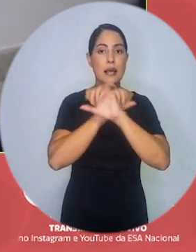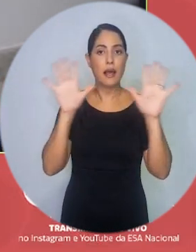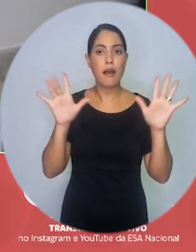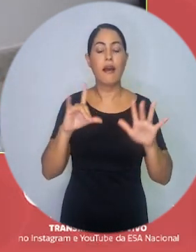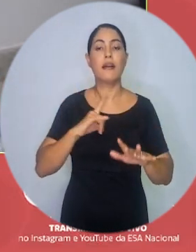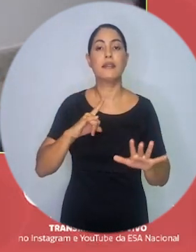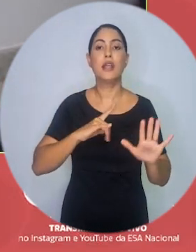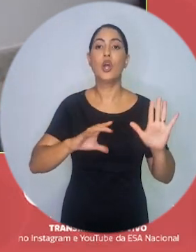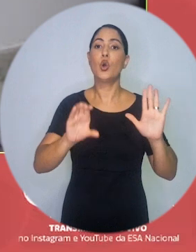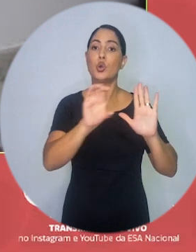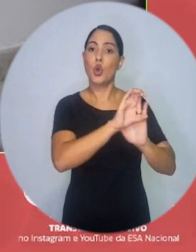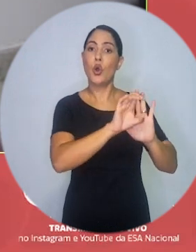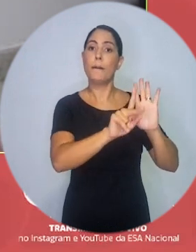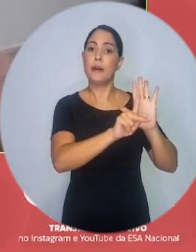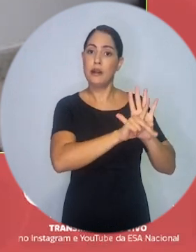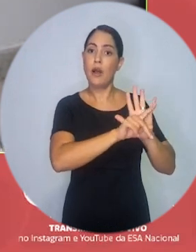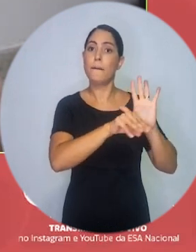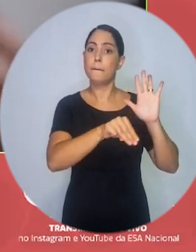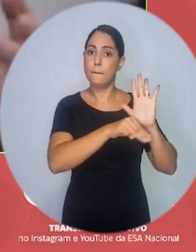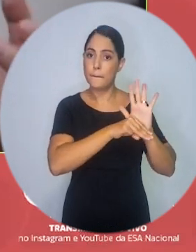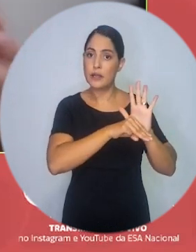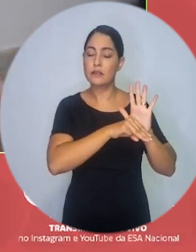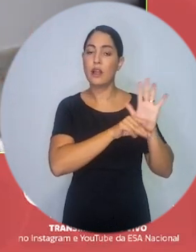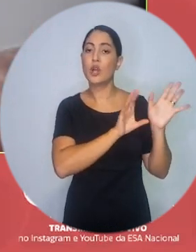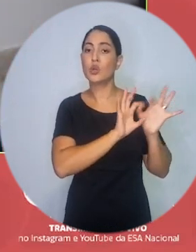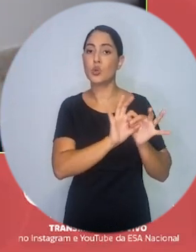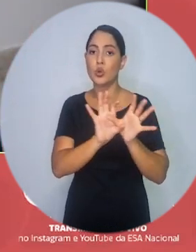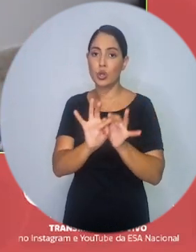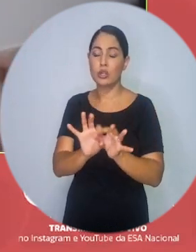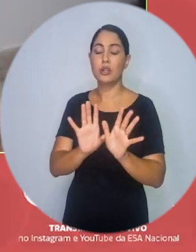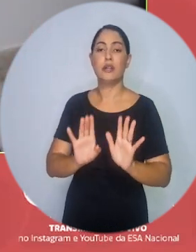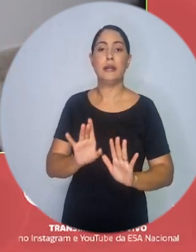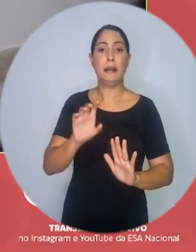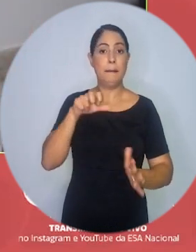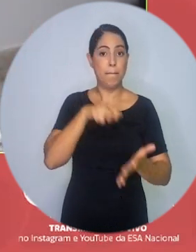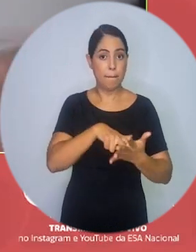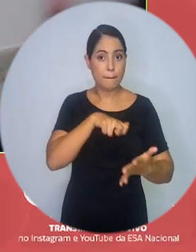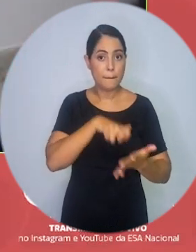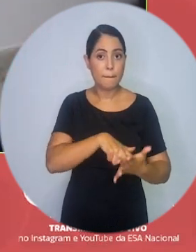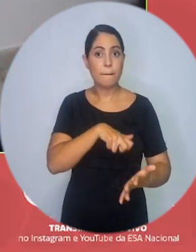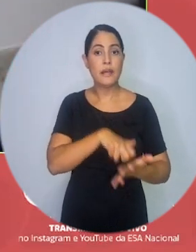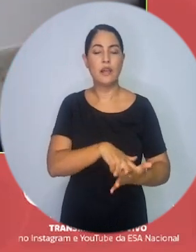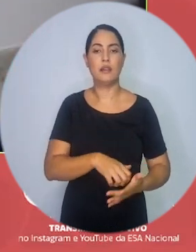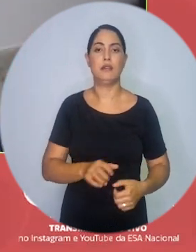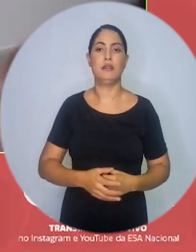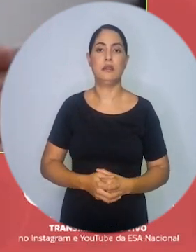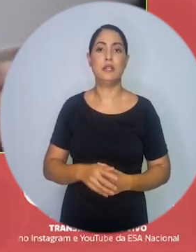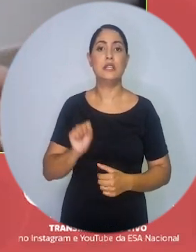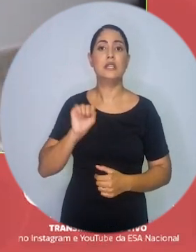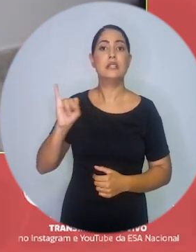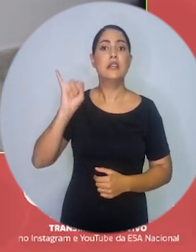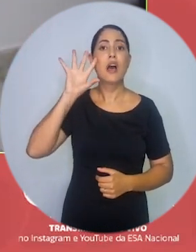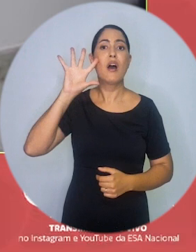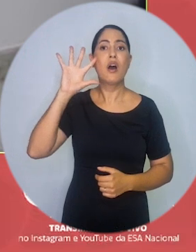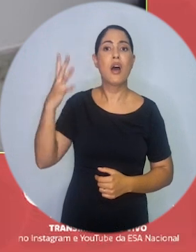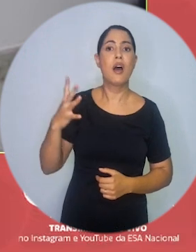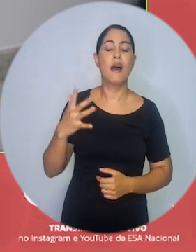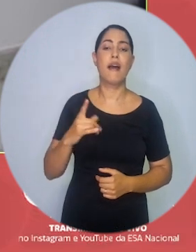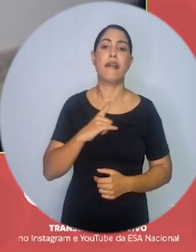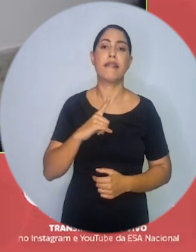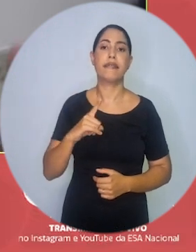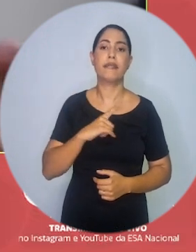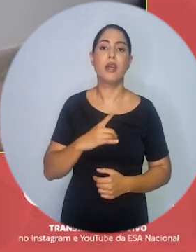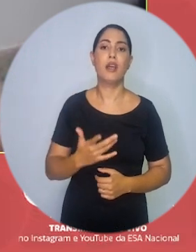existiam penas no Código Penal Militar restritivas de direitos, a suspensão do exercício do posto,